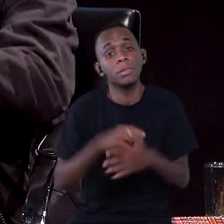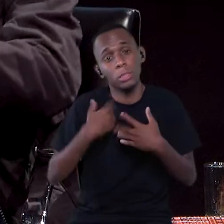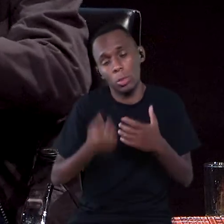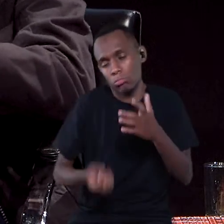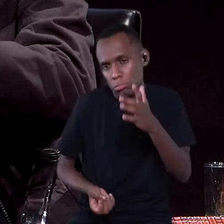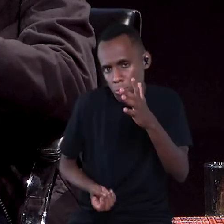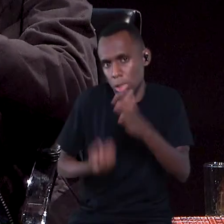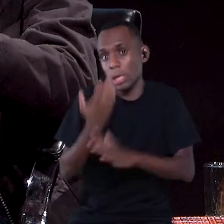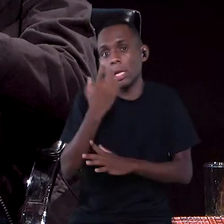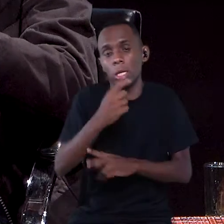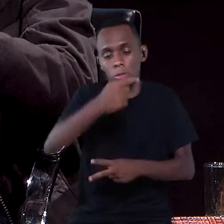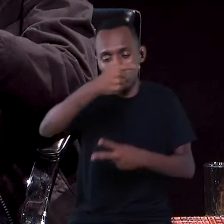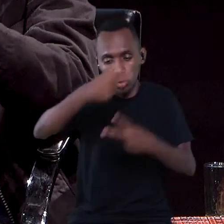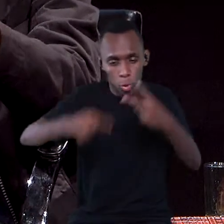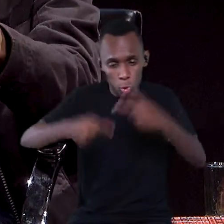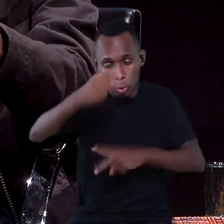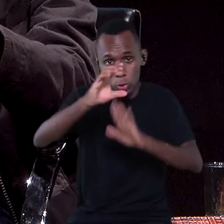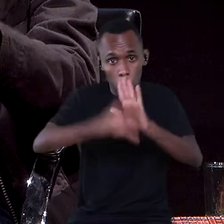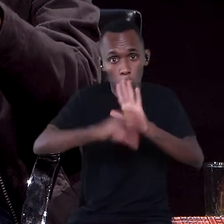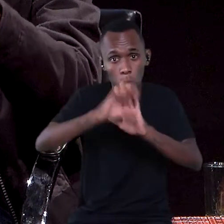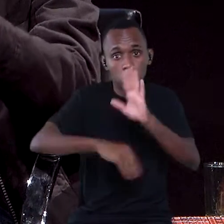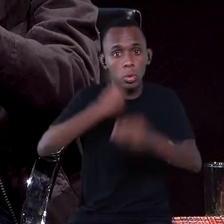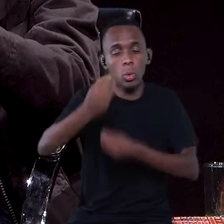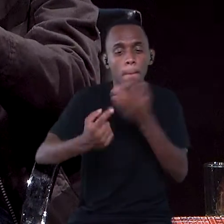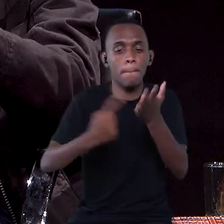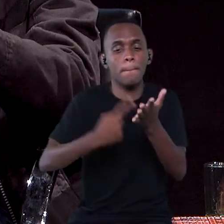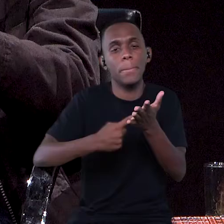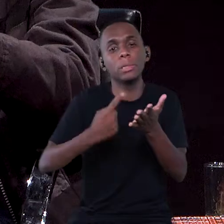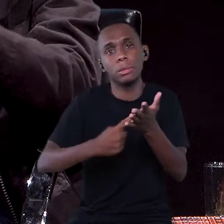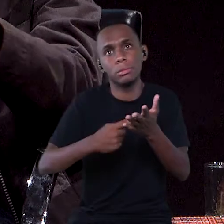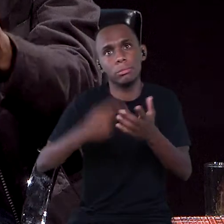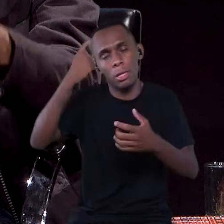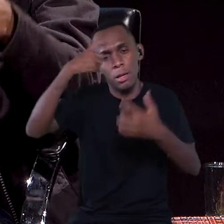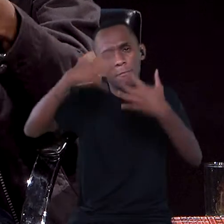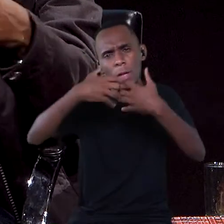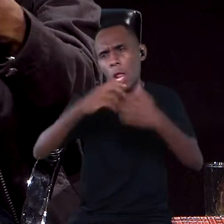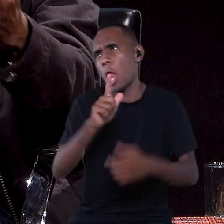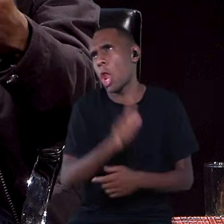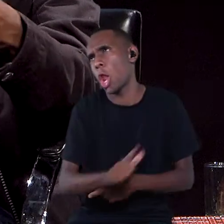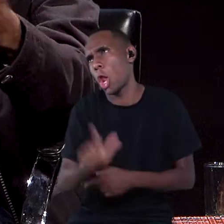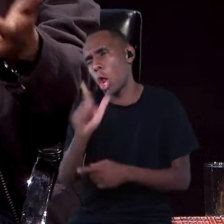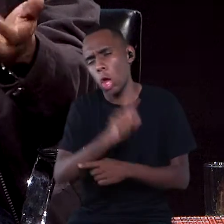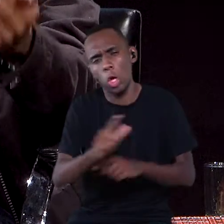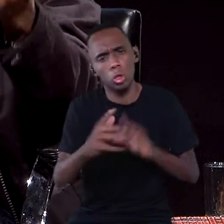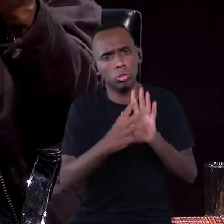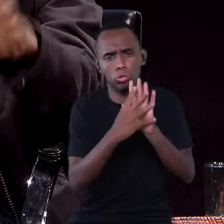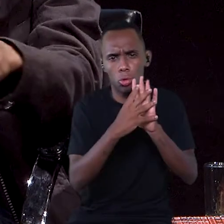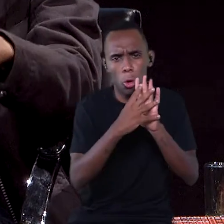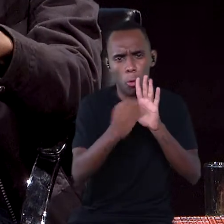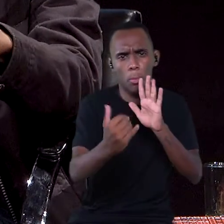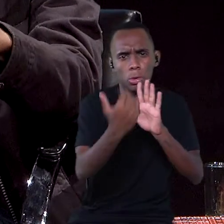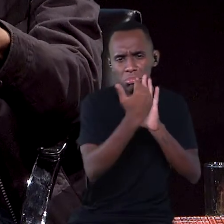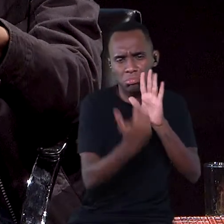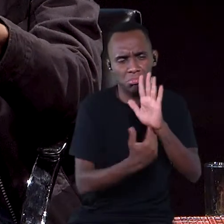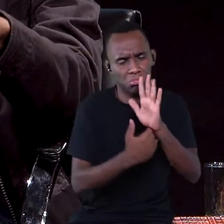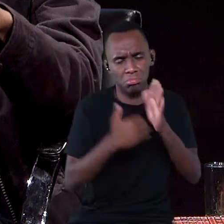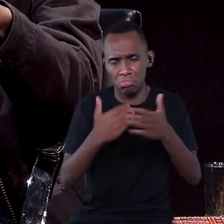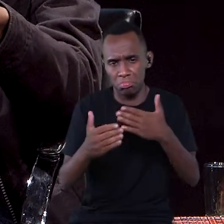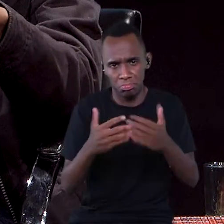criei 2 conceitos teóricos para pensar a literatura do país. É claro que é um modelo, e, como qualquer modelo, ele é